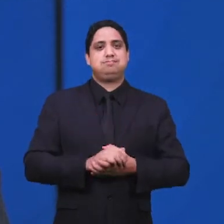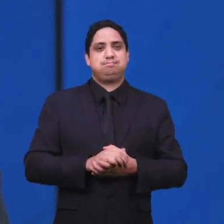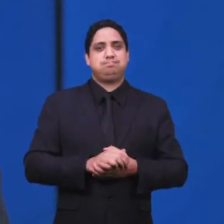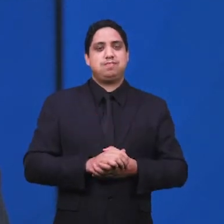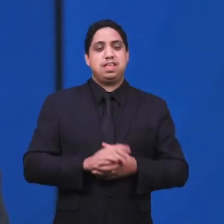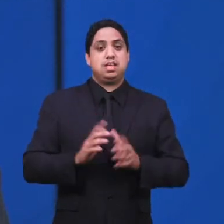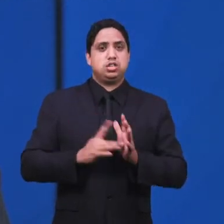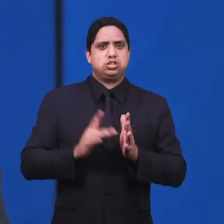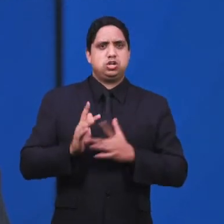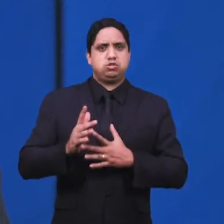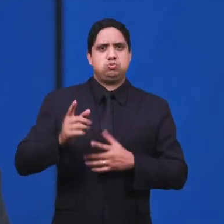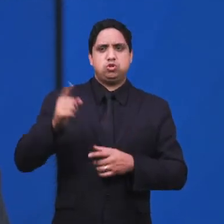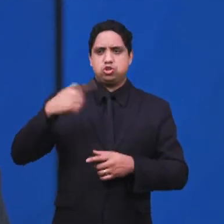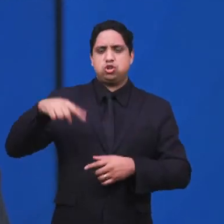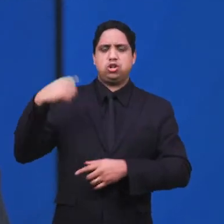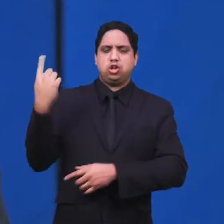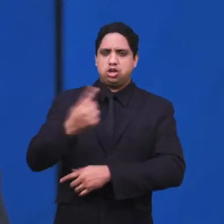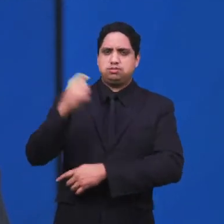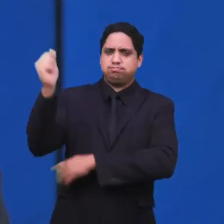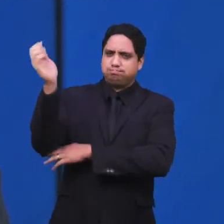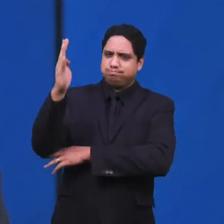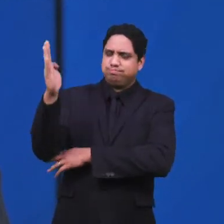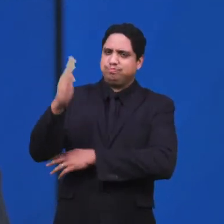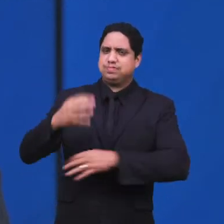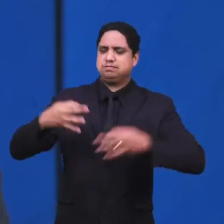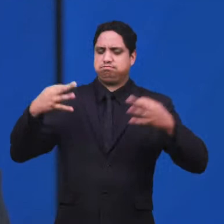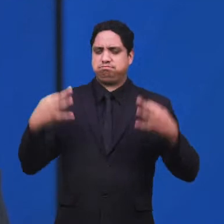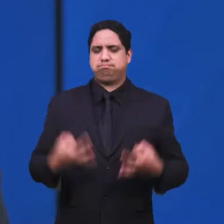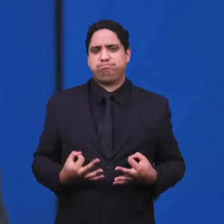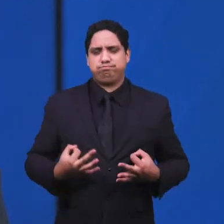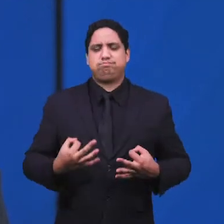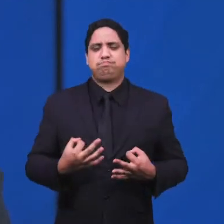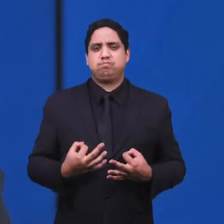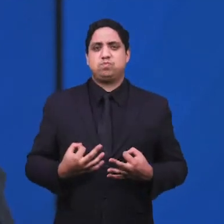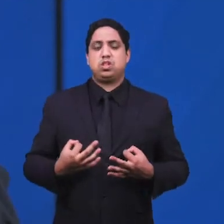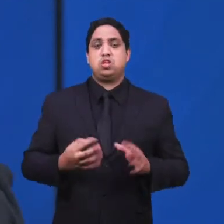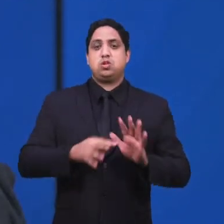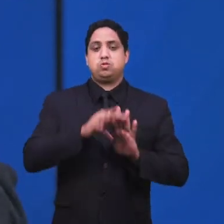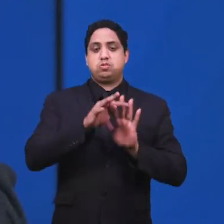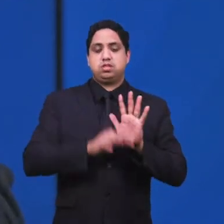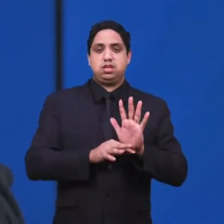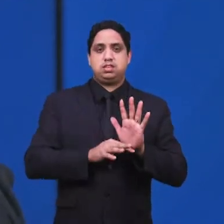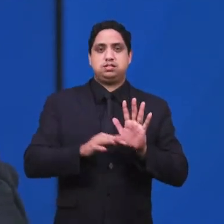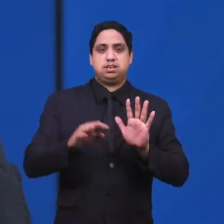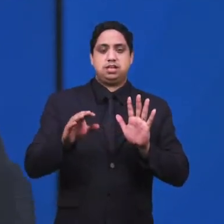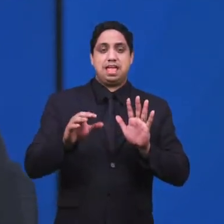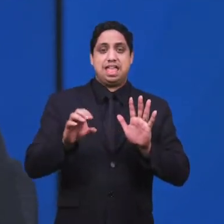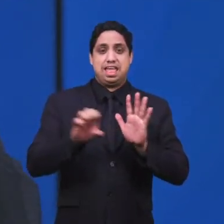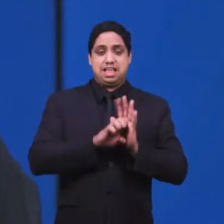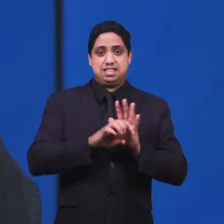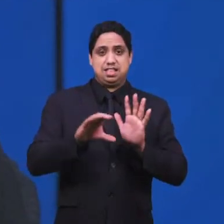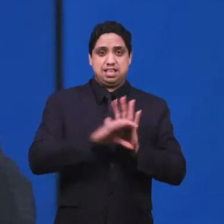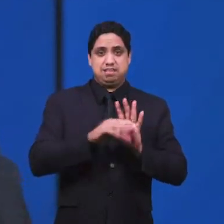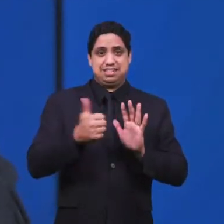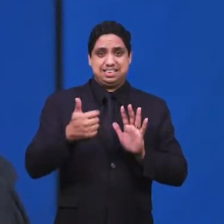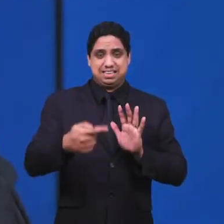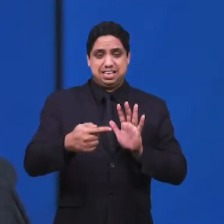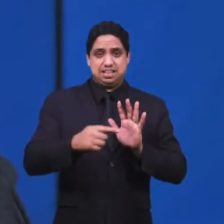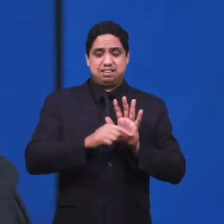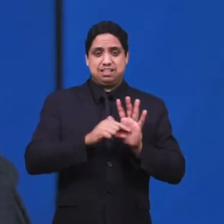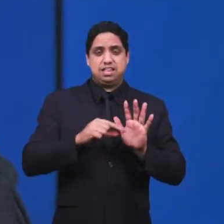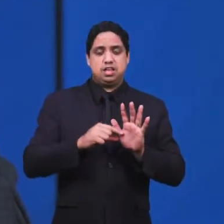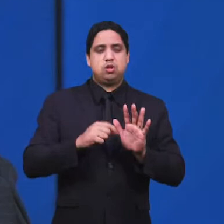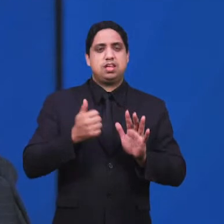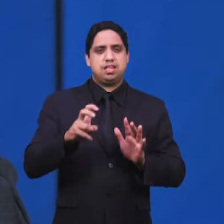bandeira. E muito bem citado o texto de Êxodo capítulo 17, verso 15, O Senhor é